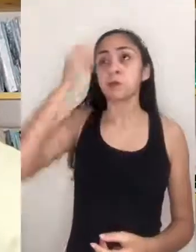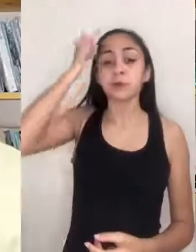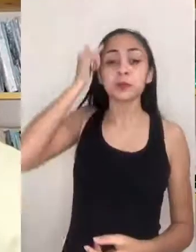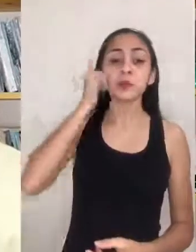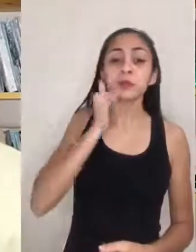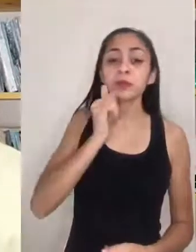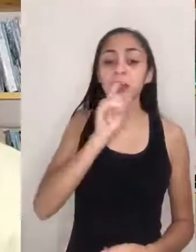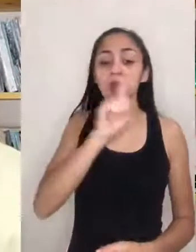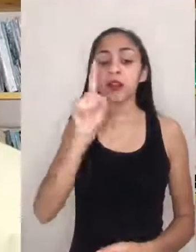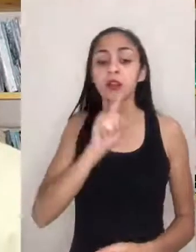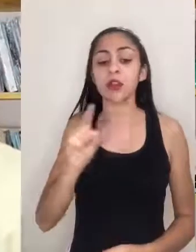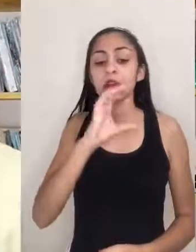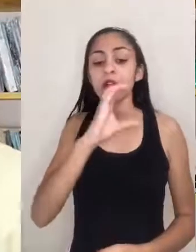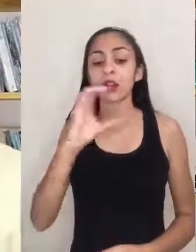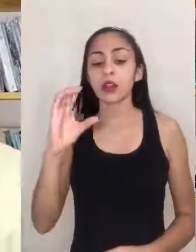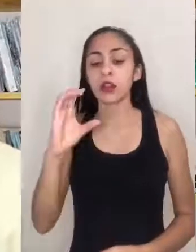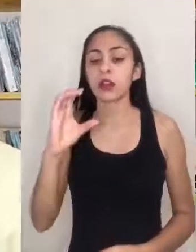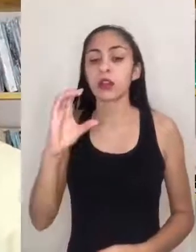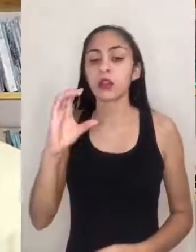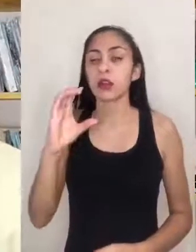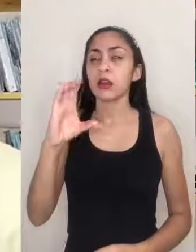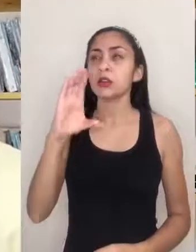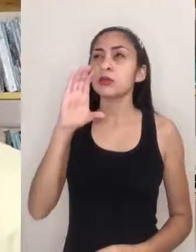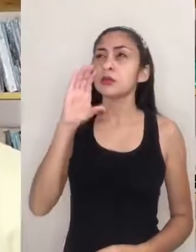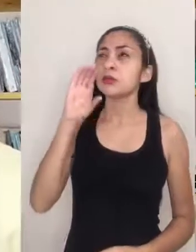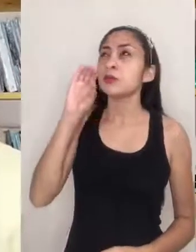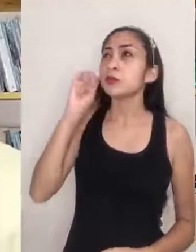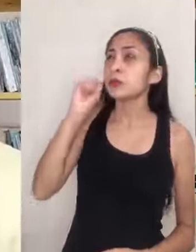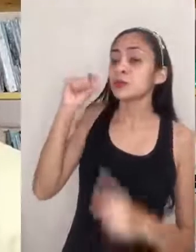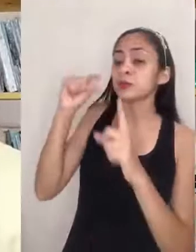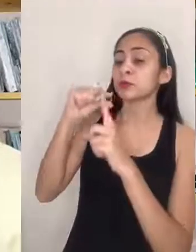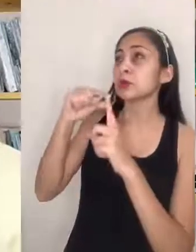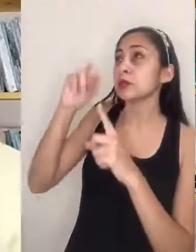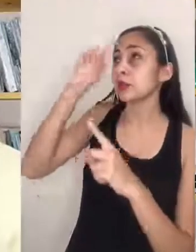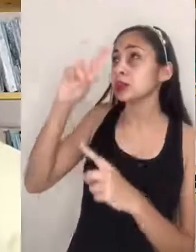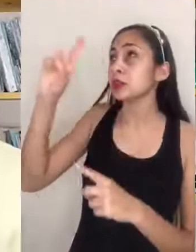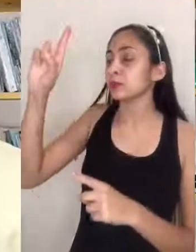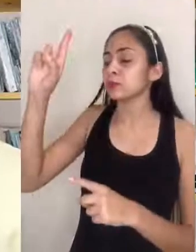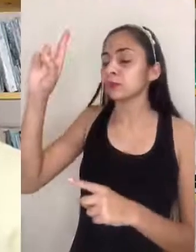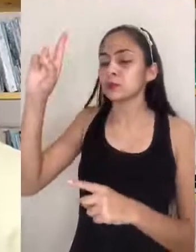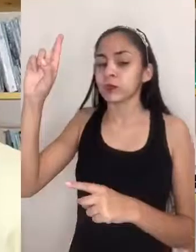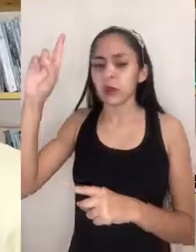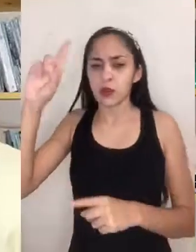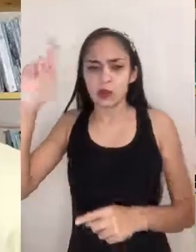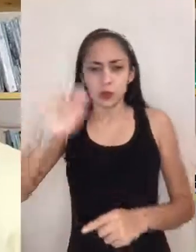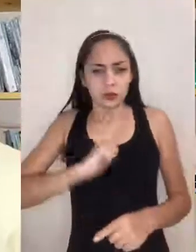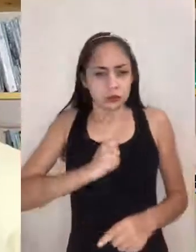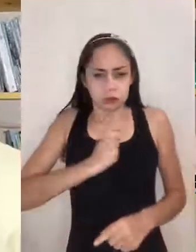Ido, dizendo: O Senhor se irou em extremo contra vossos pais.